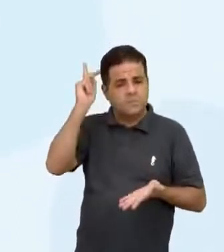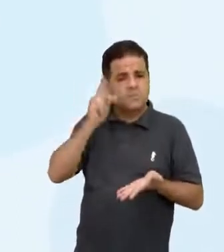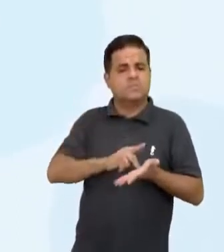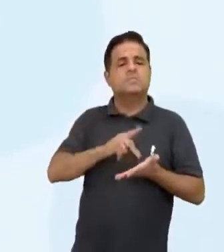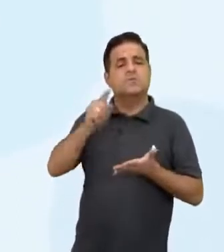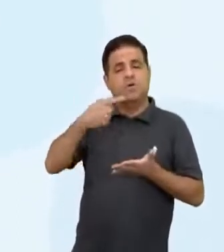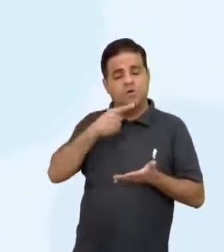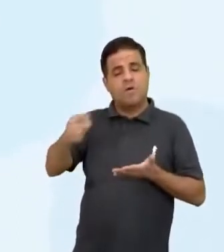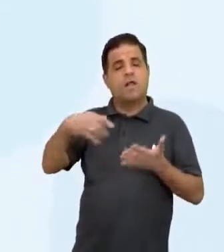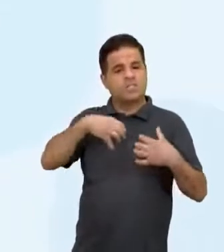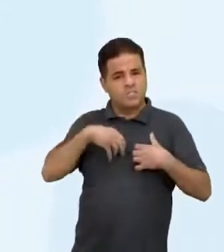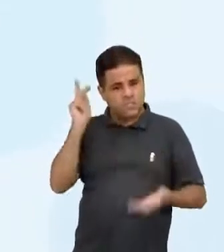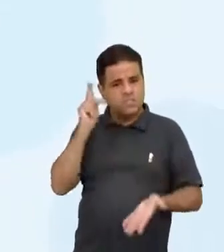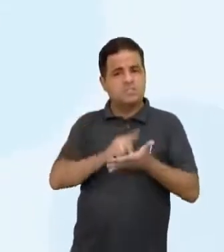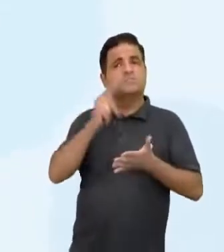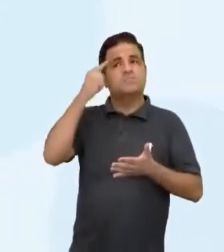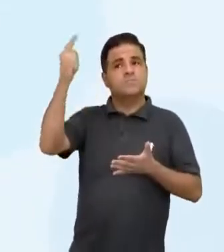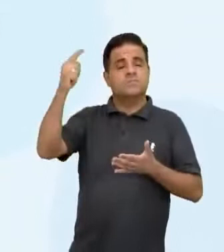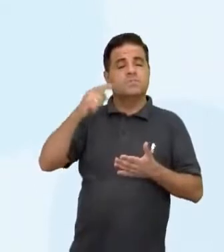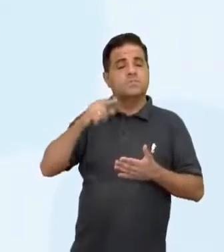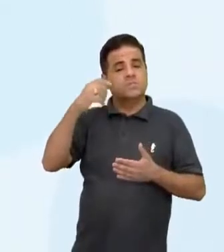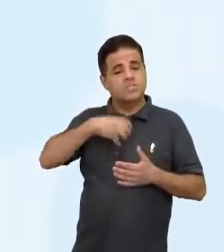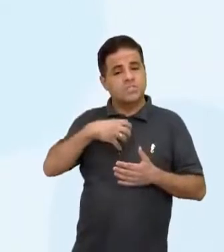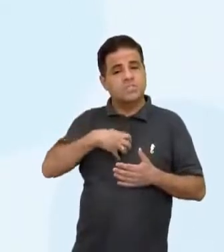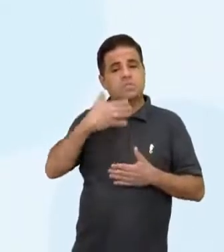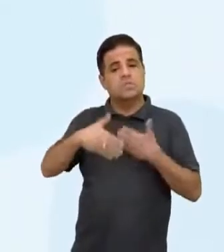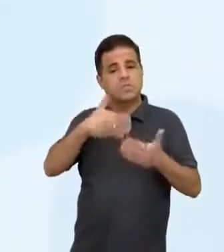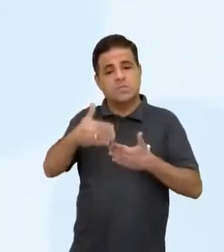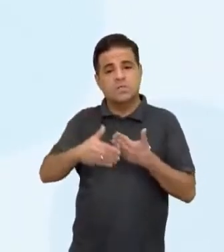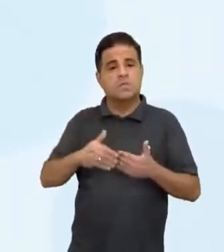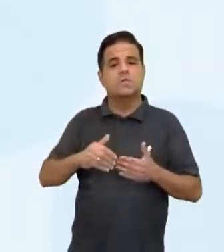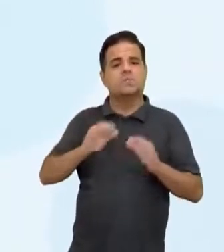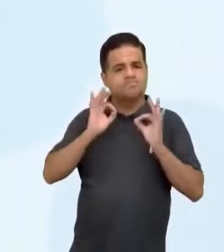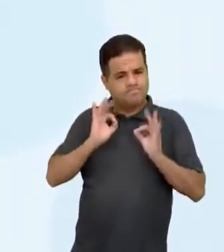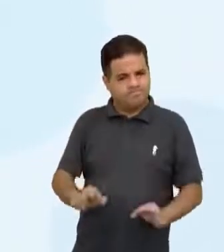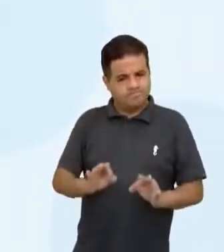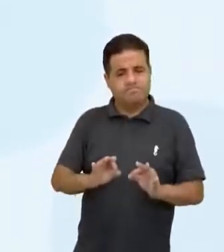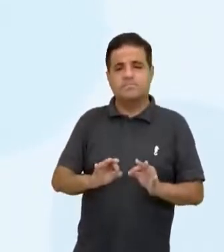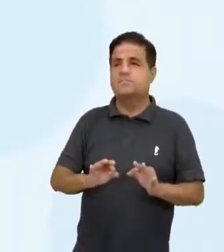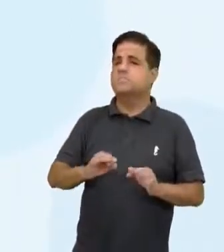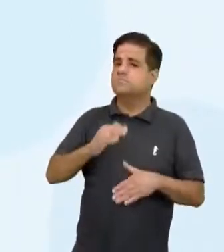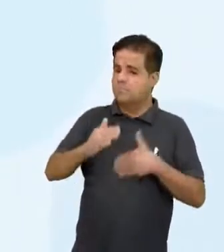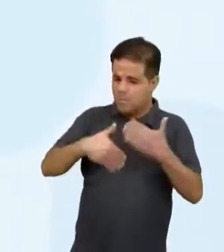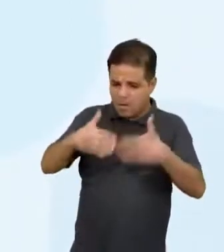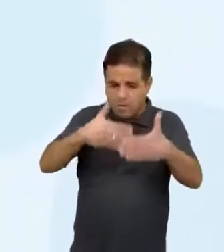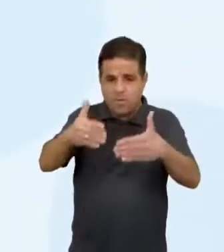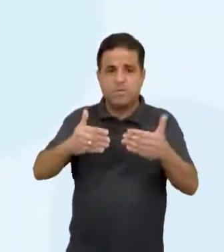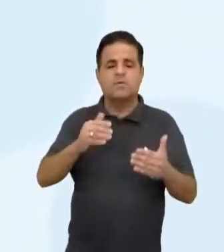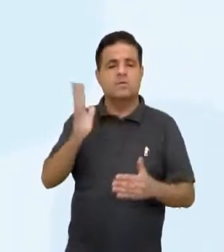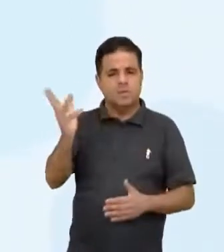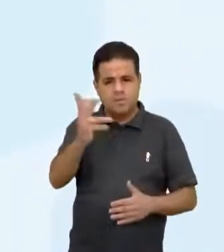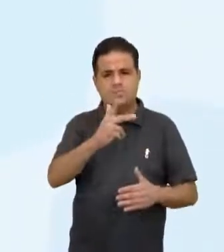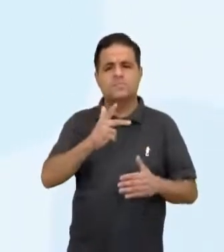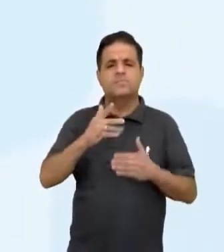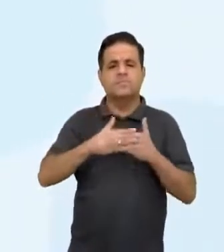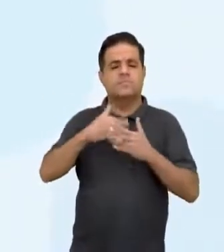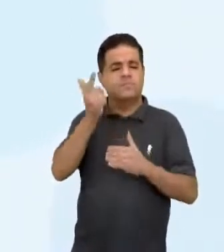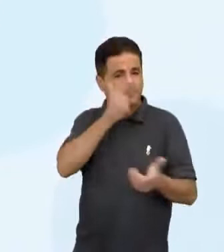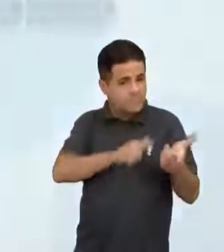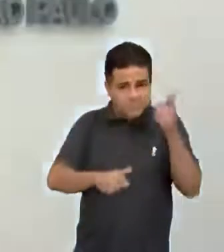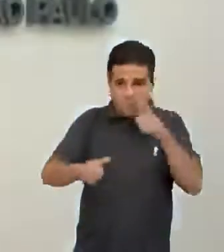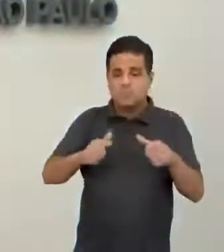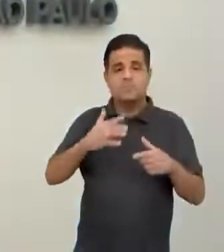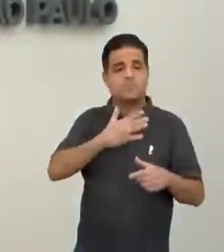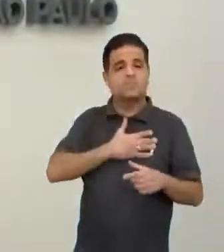literal. Então quando falar em sentido literal, está falando naquele sentido estrito, aquele sentido que foi convencionalmente adquirido